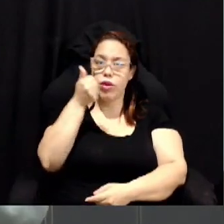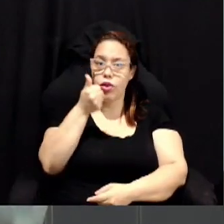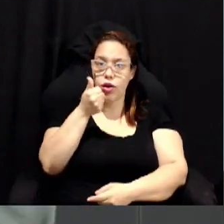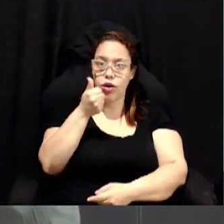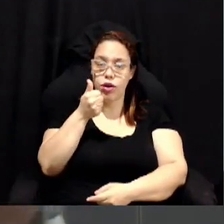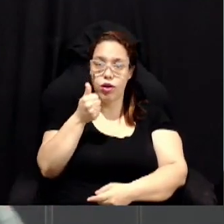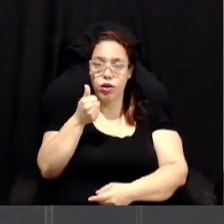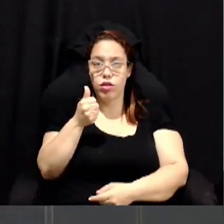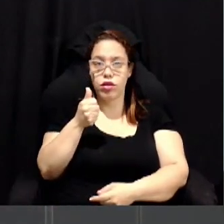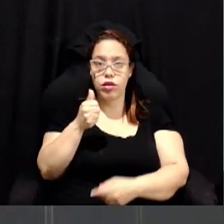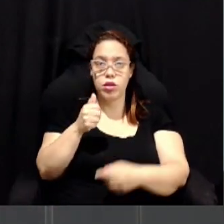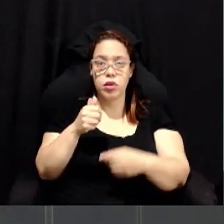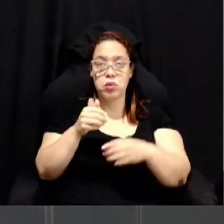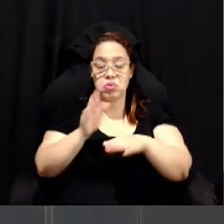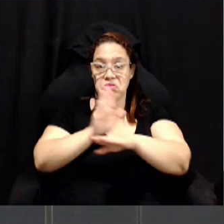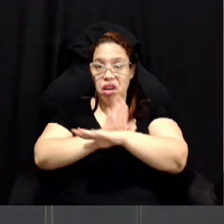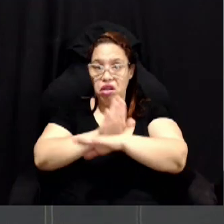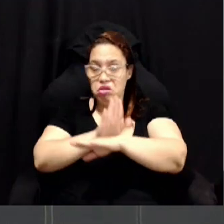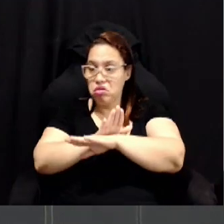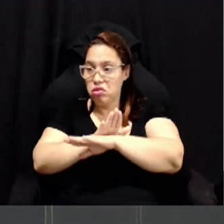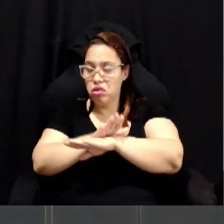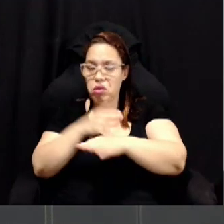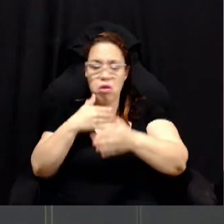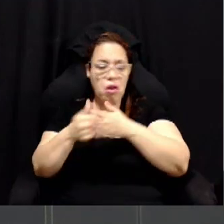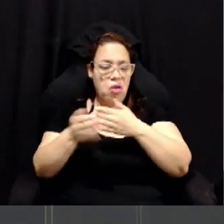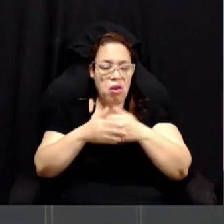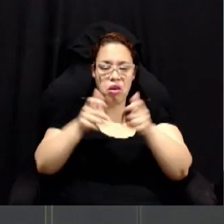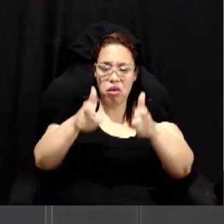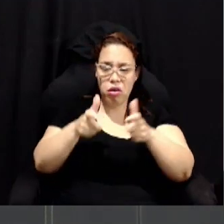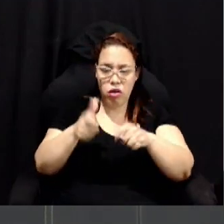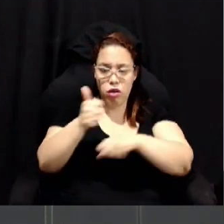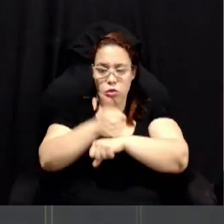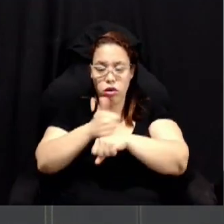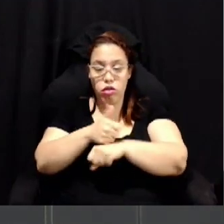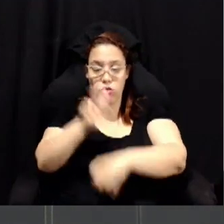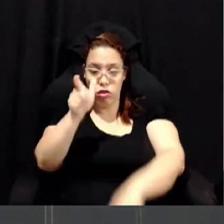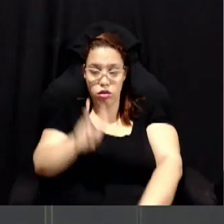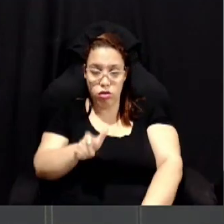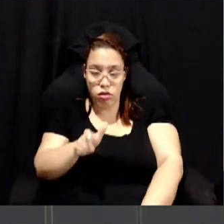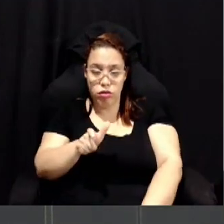ser o melhor... qualquer coisa que ele pegar para fazer, que seja hiperfoco